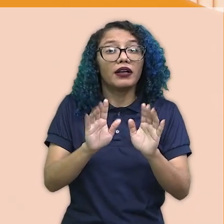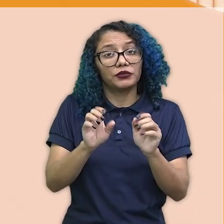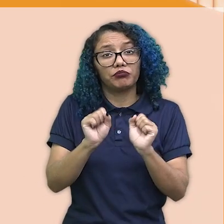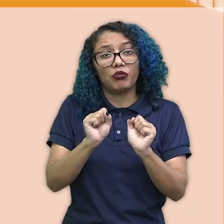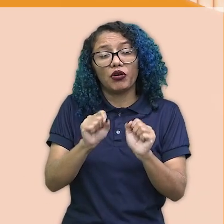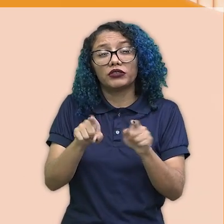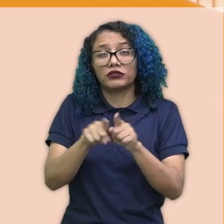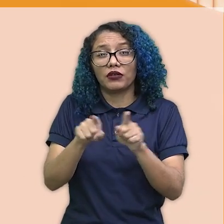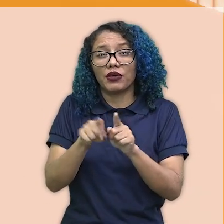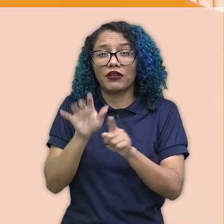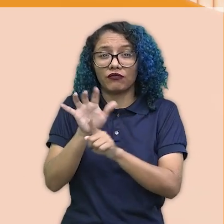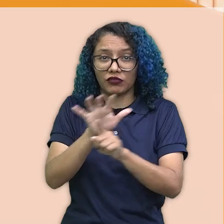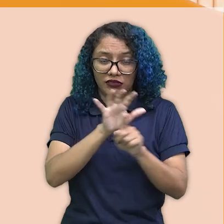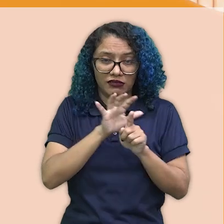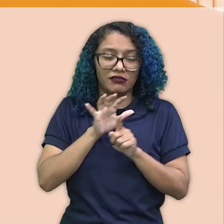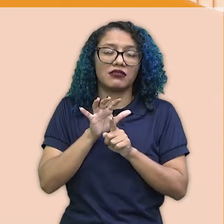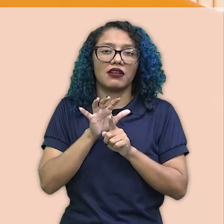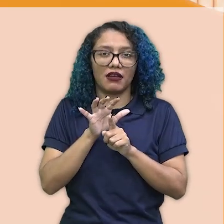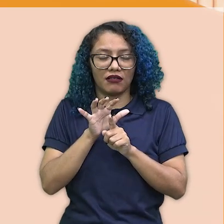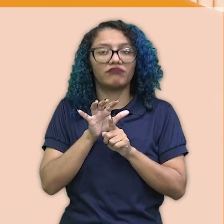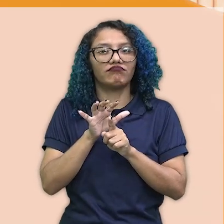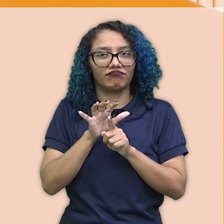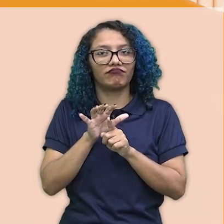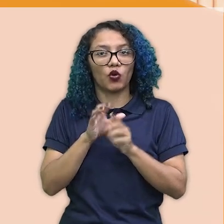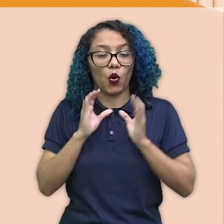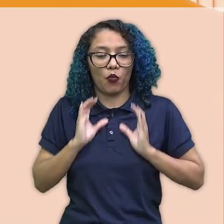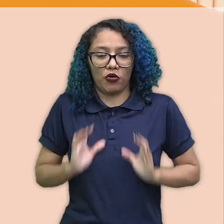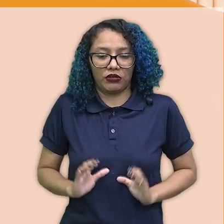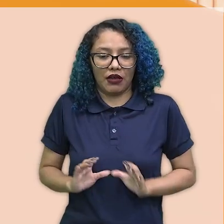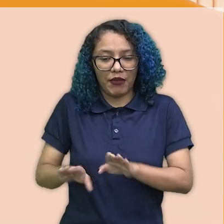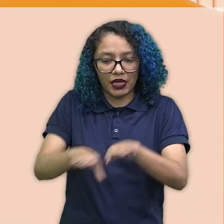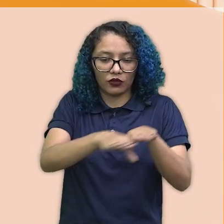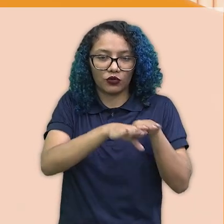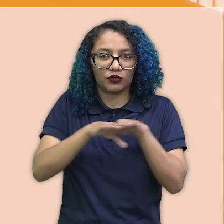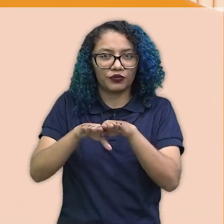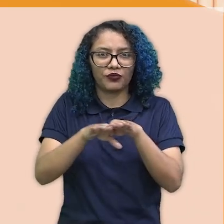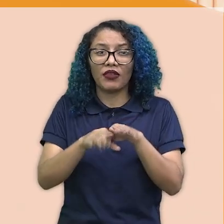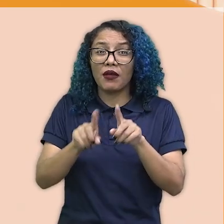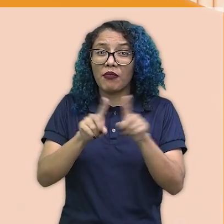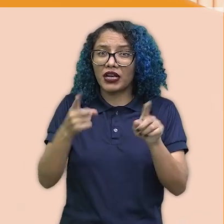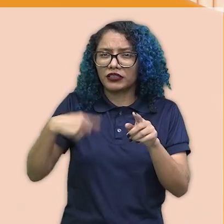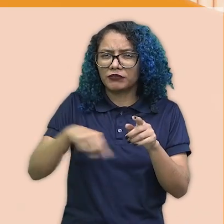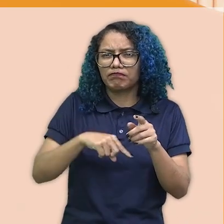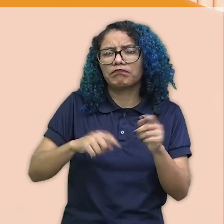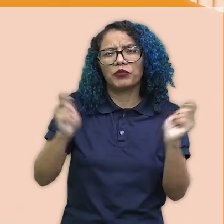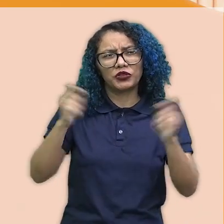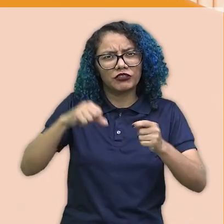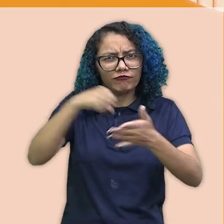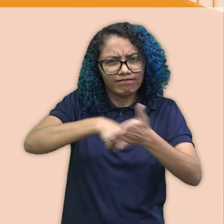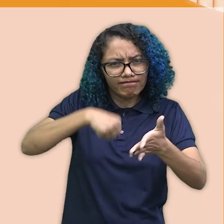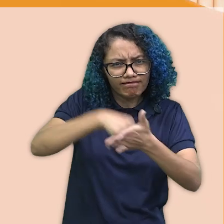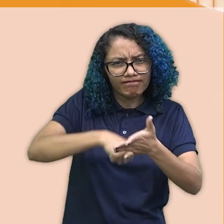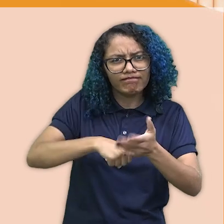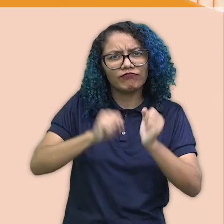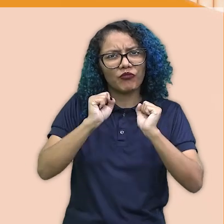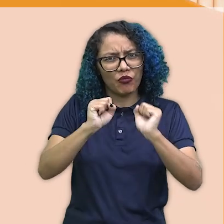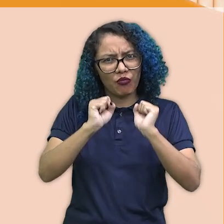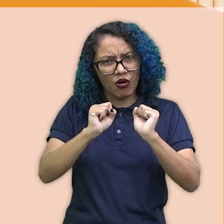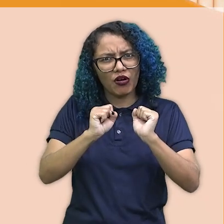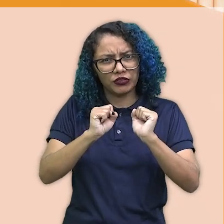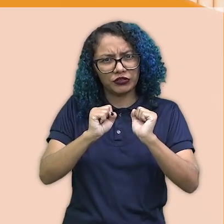daí, muitas vezes imposta esses padrões de comportamento, nós podemos lutar contra eles? Nós podemos sim, nós podemos